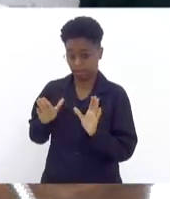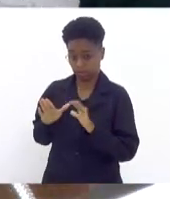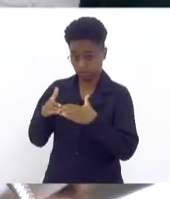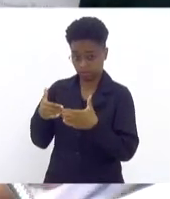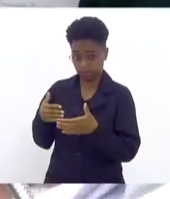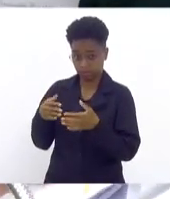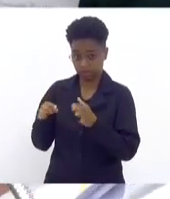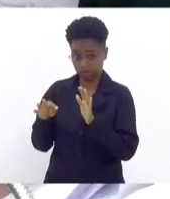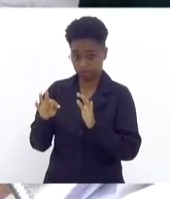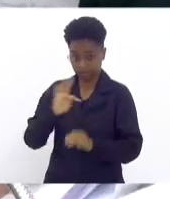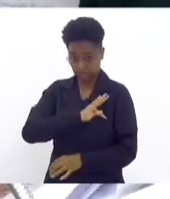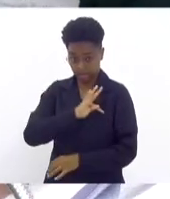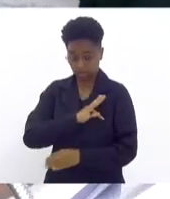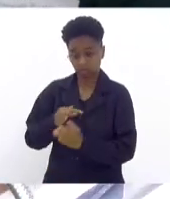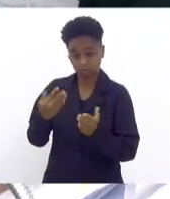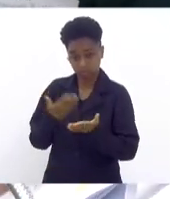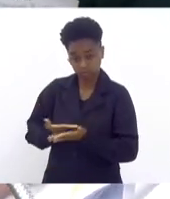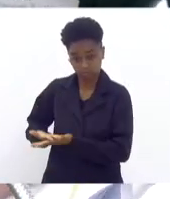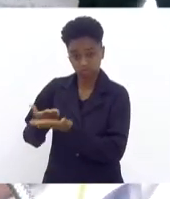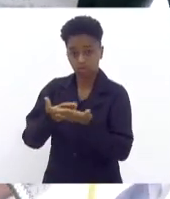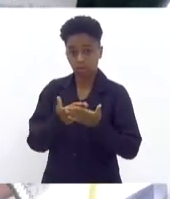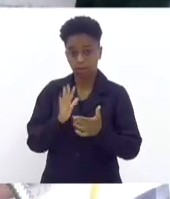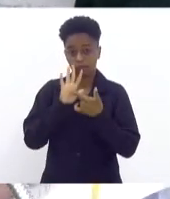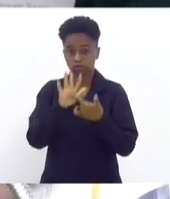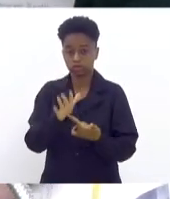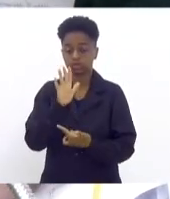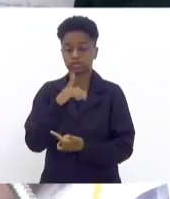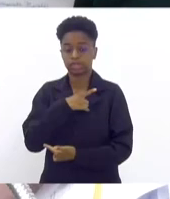técnica, já tem uma lei estadual, que é